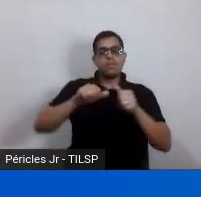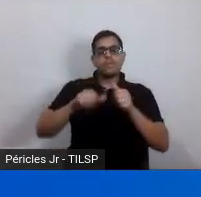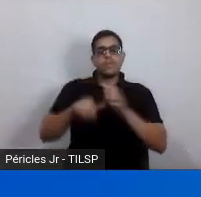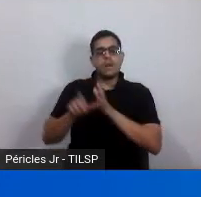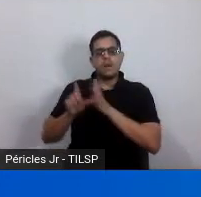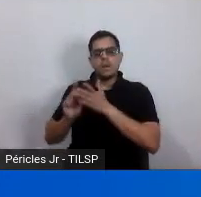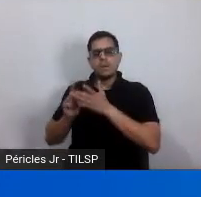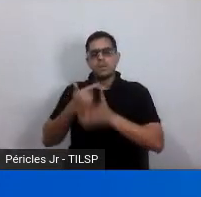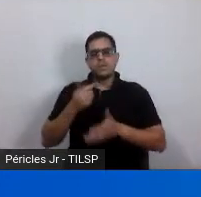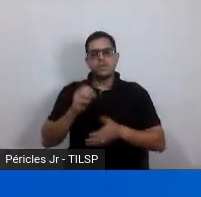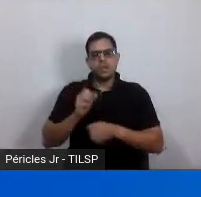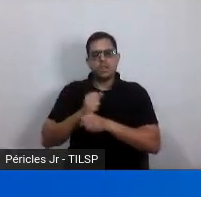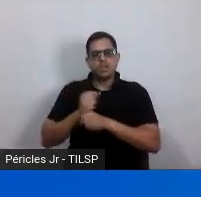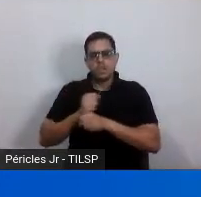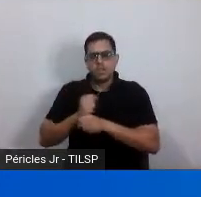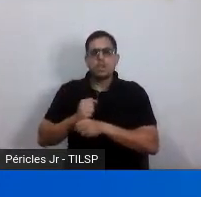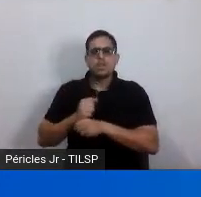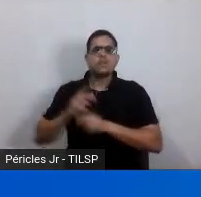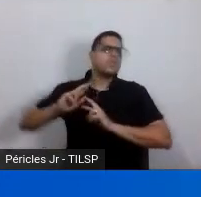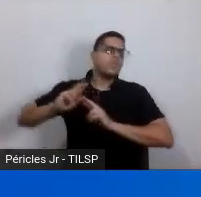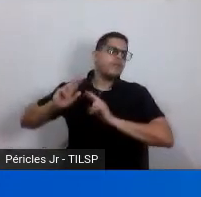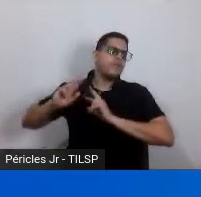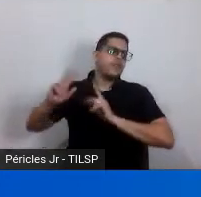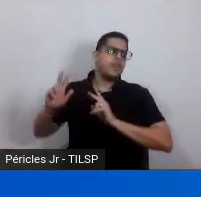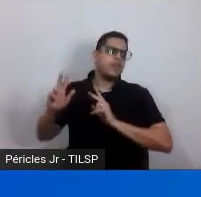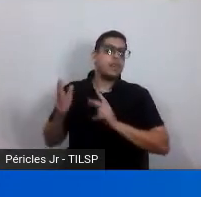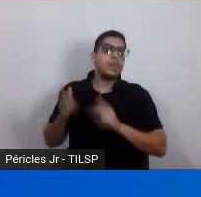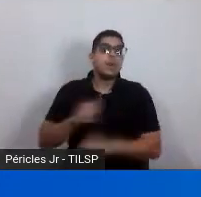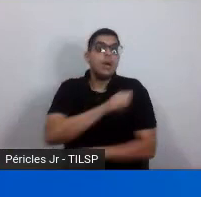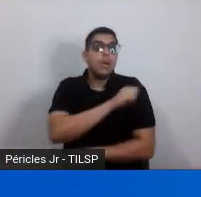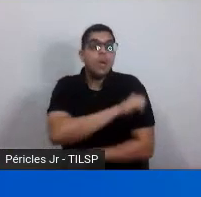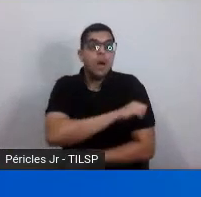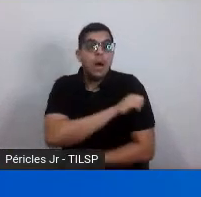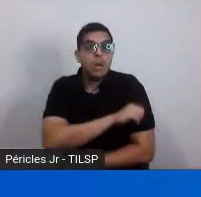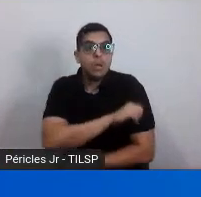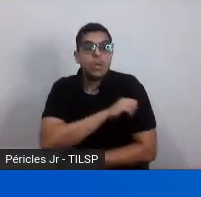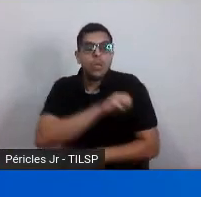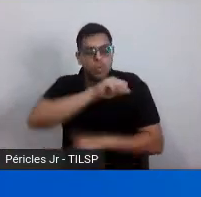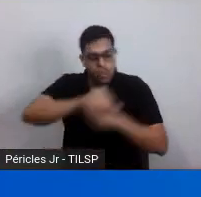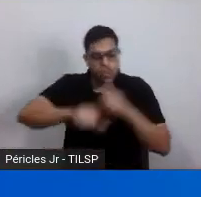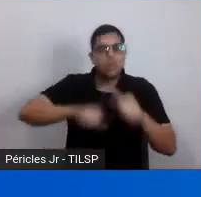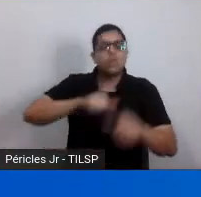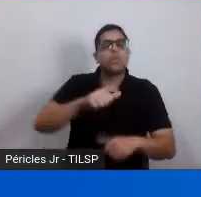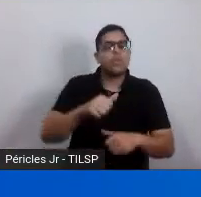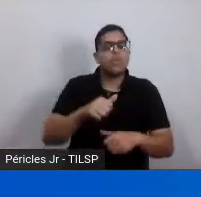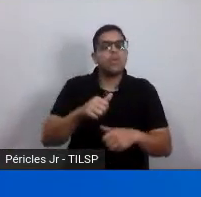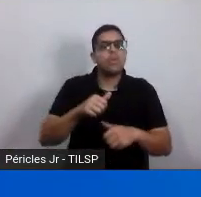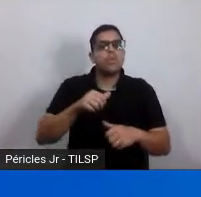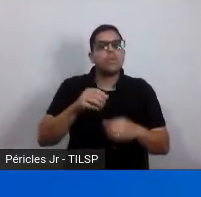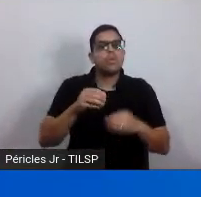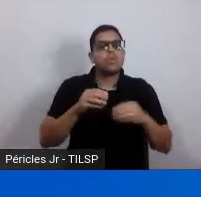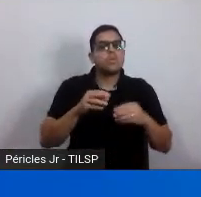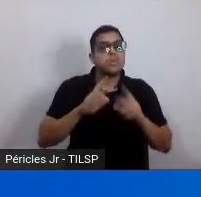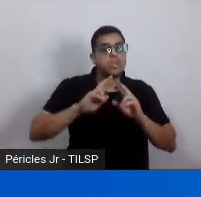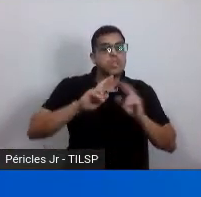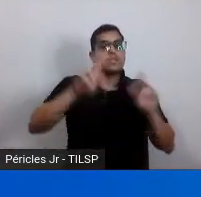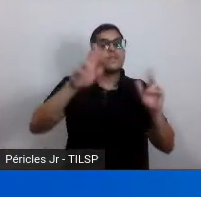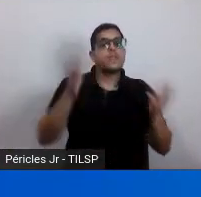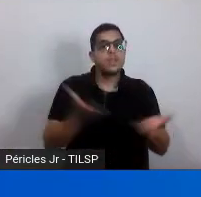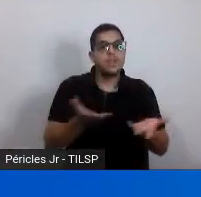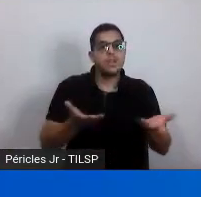diferente os alunos também mudaram né hoje entra de sala de aula eu vejo criança com seis sete anos que mexe